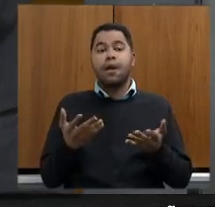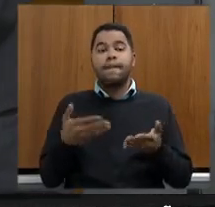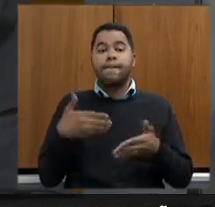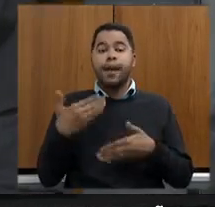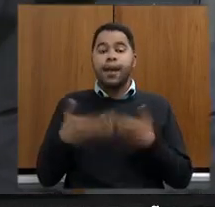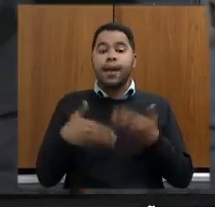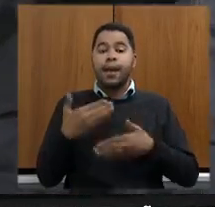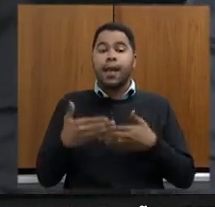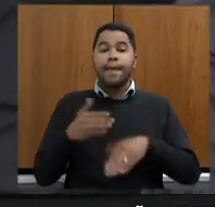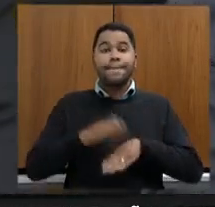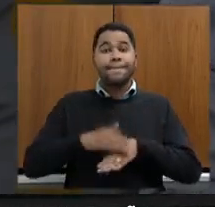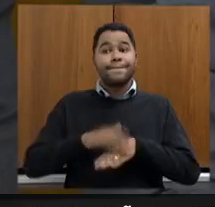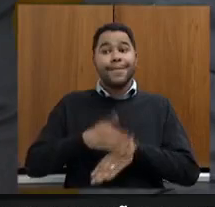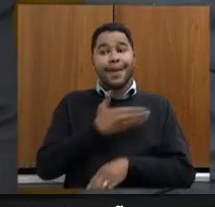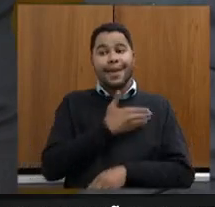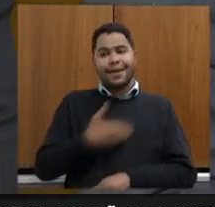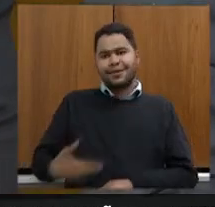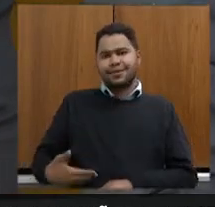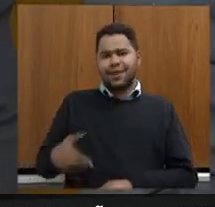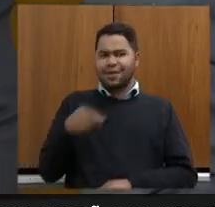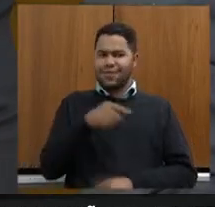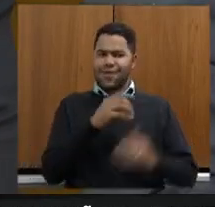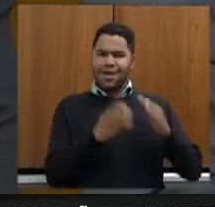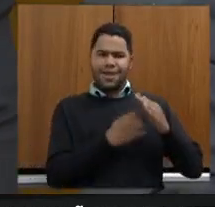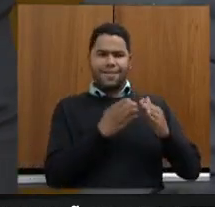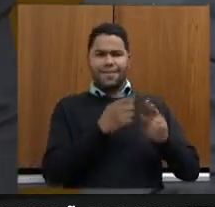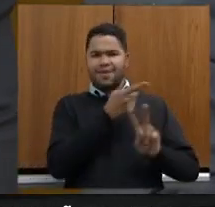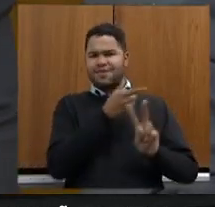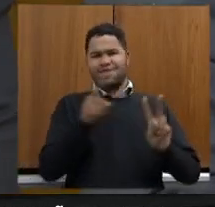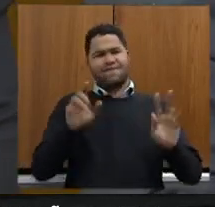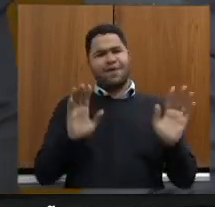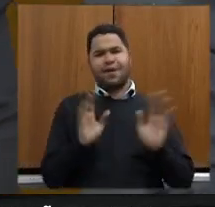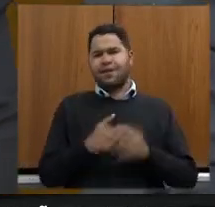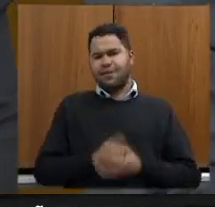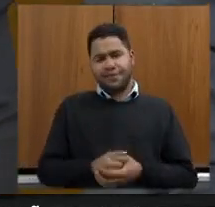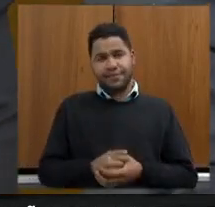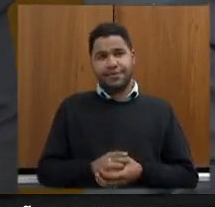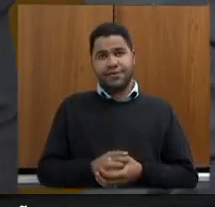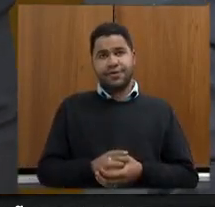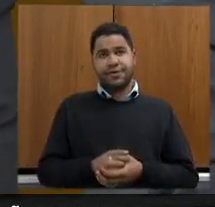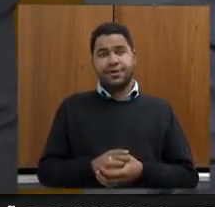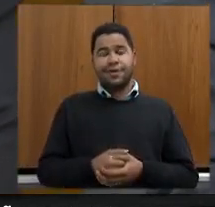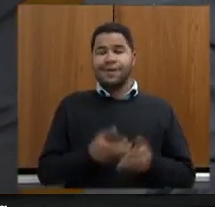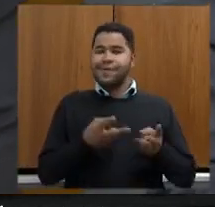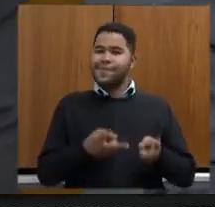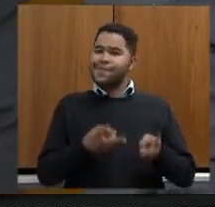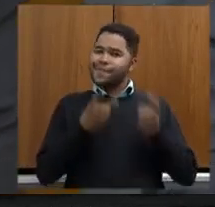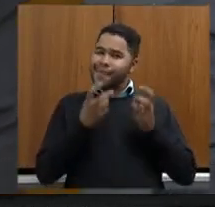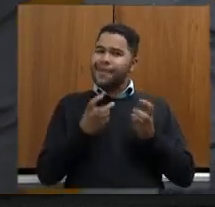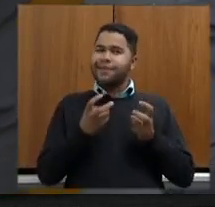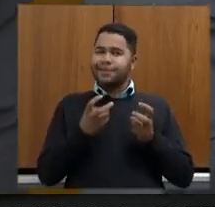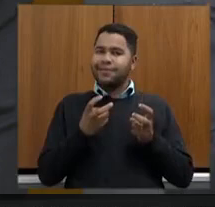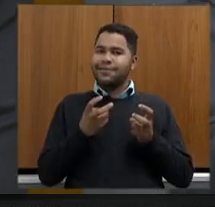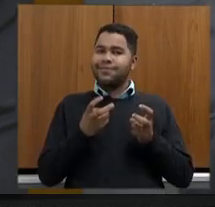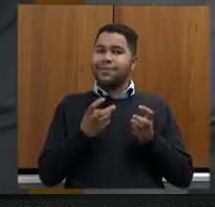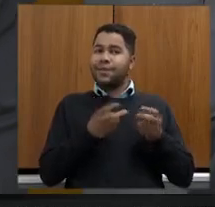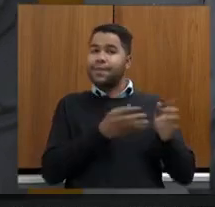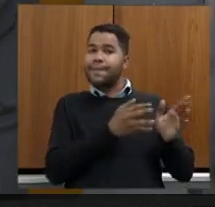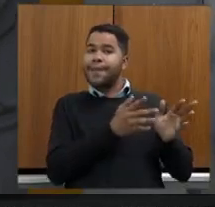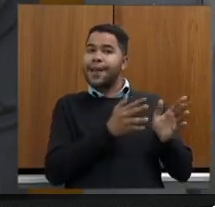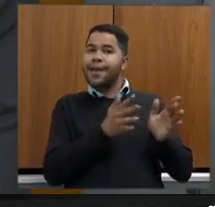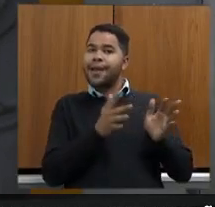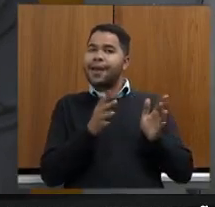executado pelo Estado e não pela empresa vale né a gente percebe que aquilo que tem sido